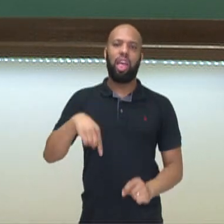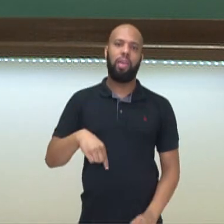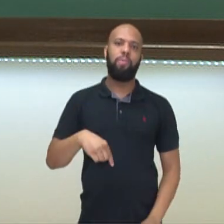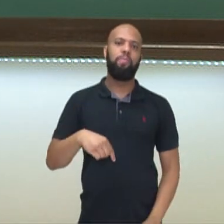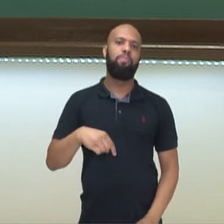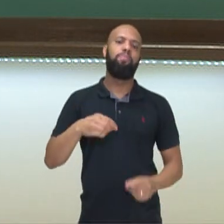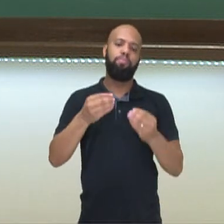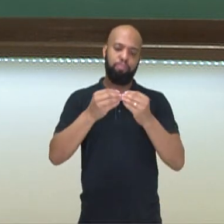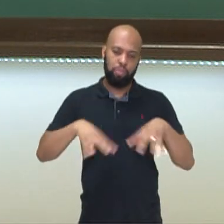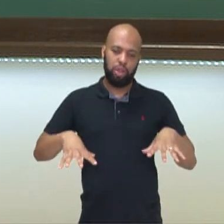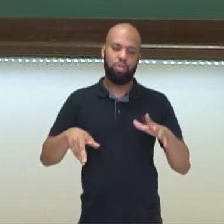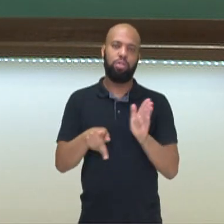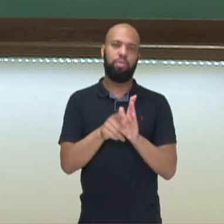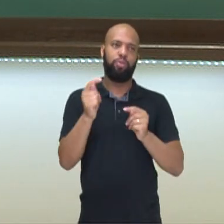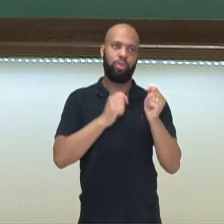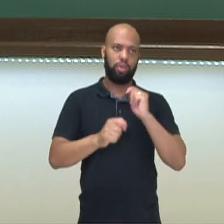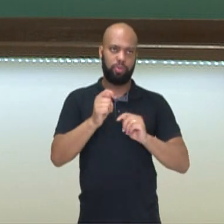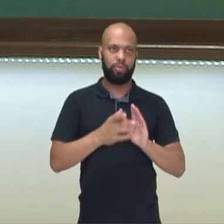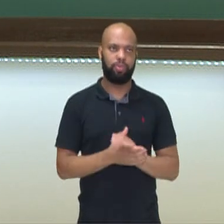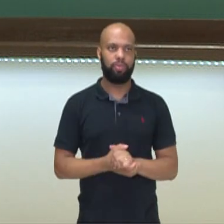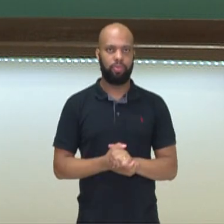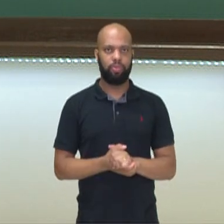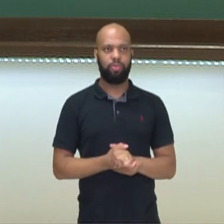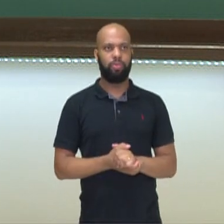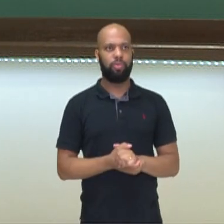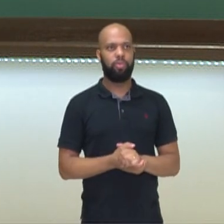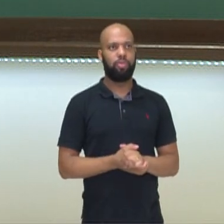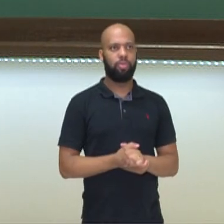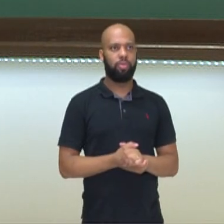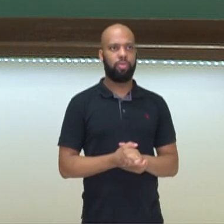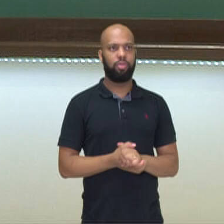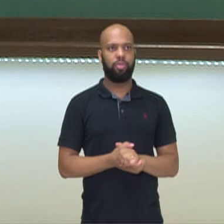economia. Então,